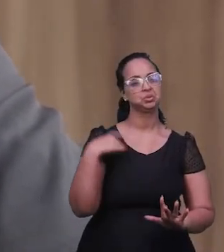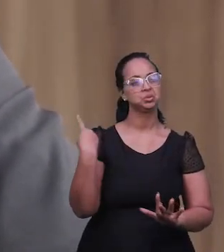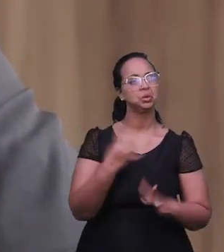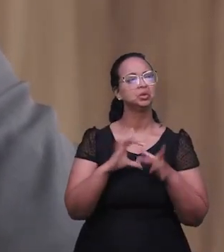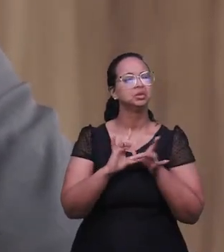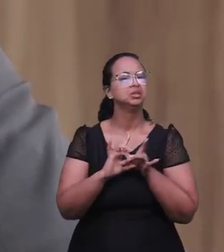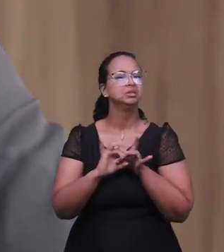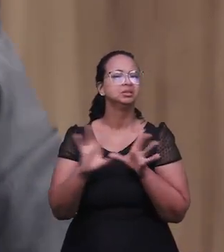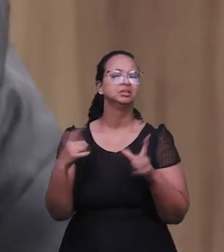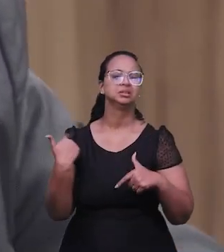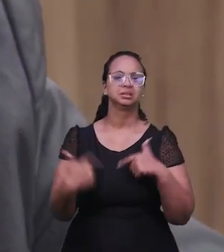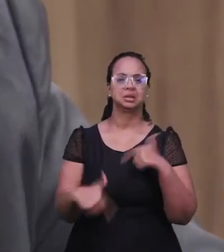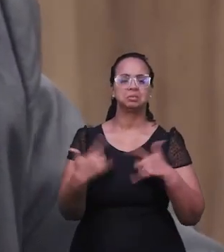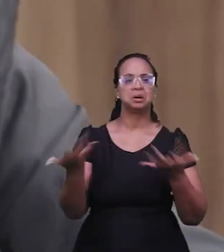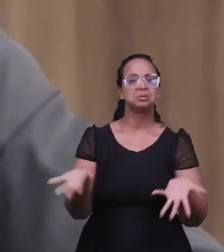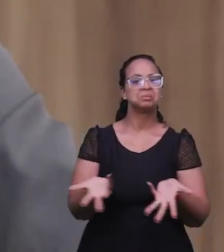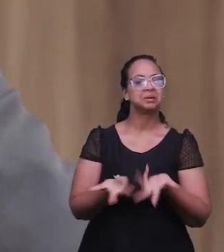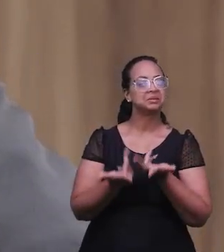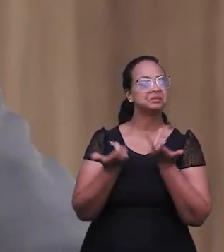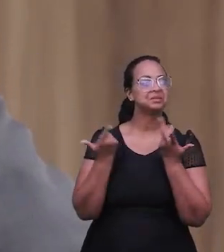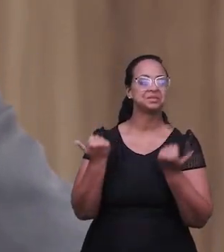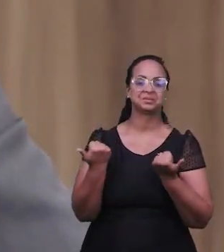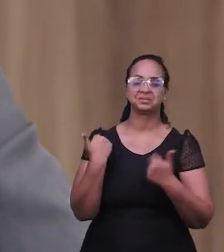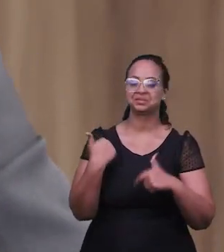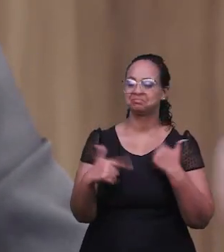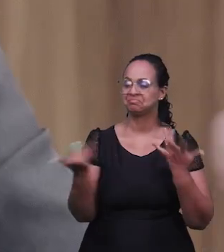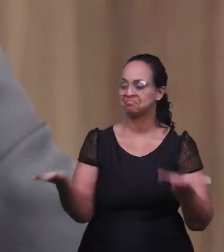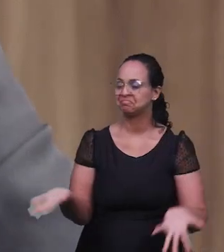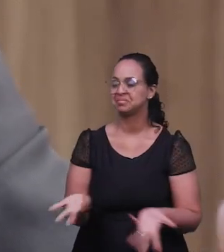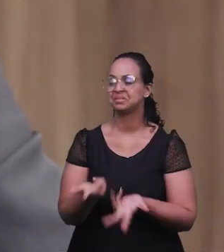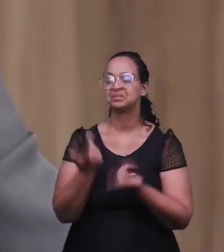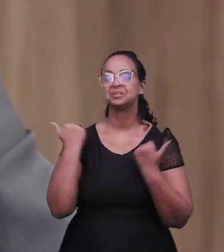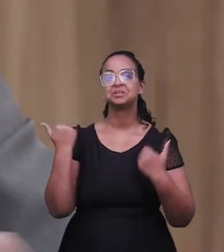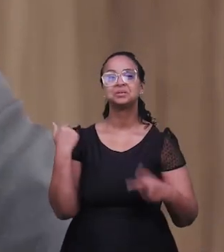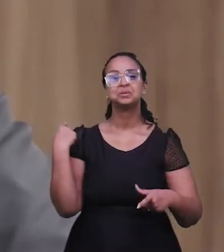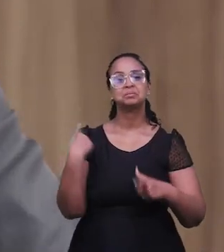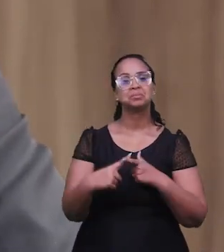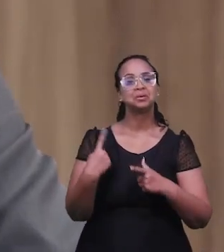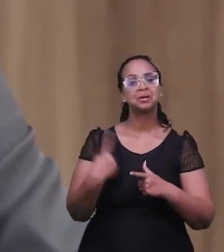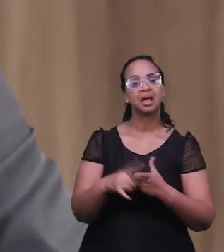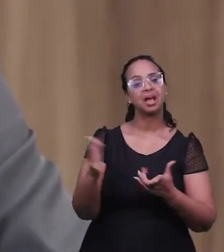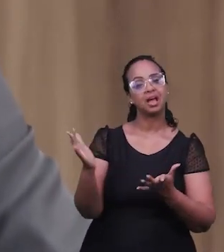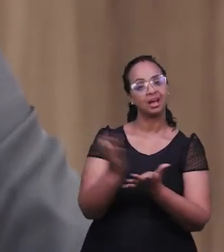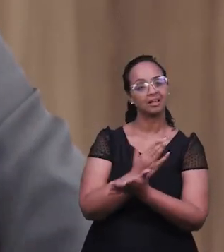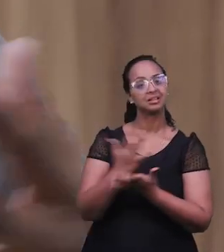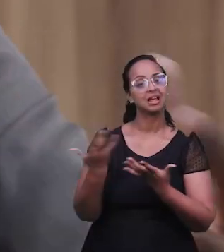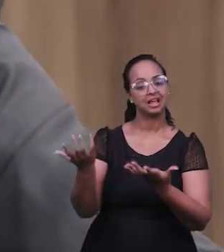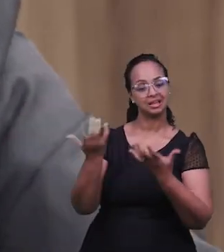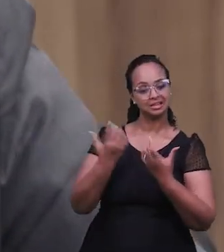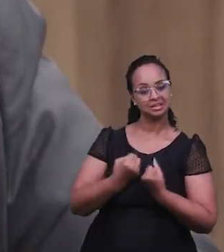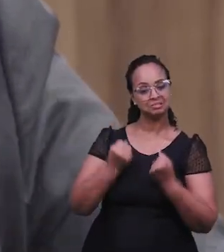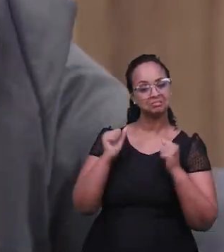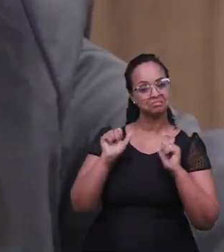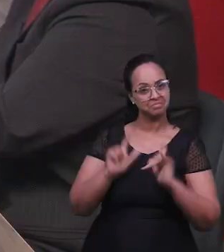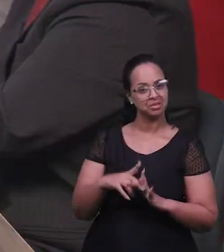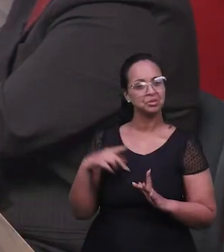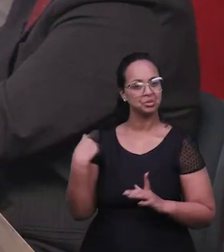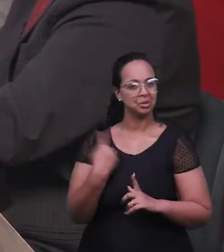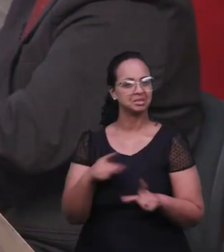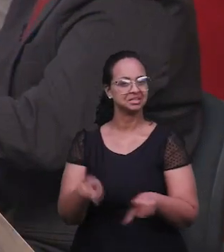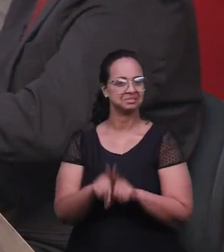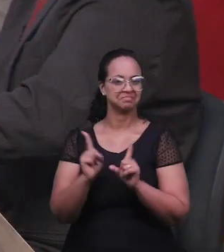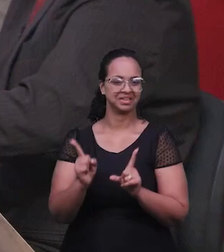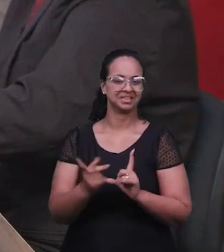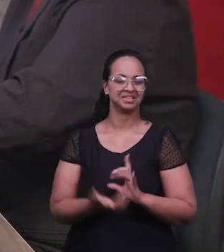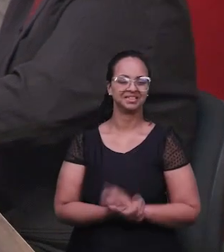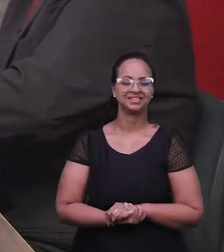nesse trabalho que é maravilhoso, né? É um trabalho maravilhoso e gratificante, porque as pessoas recebem a bênção e nós também recebemos. Muitas